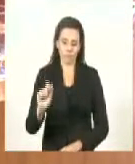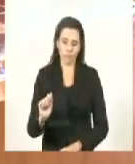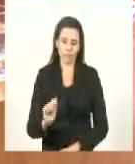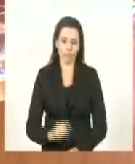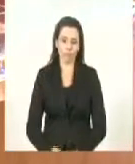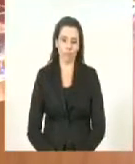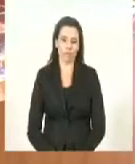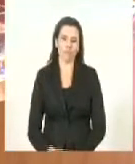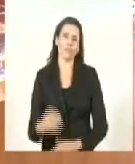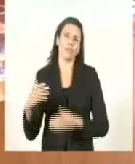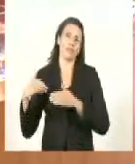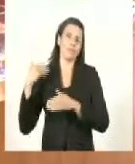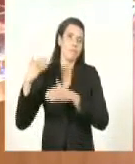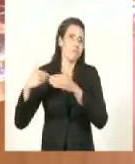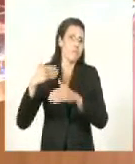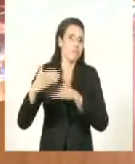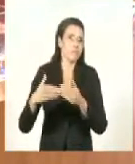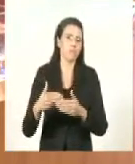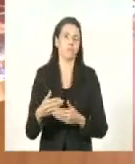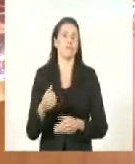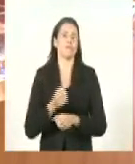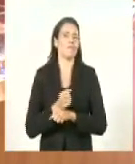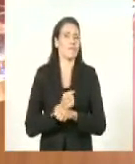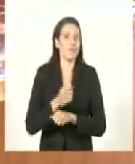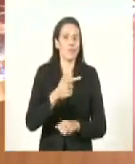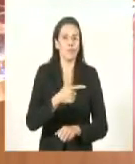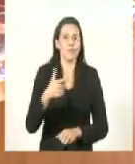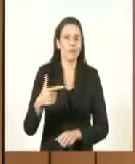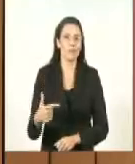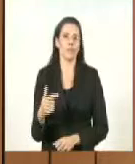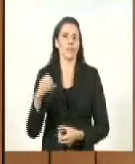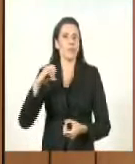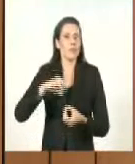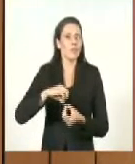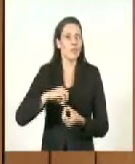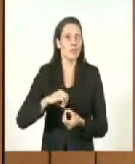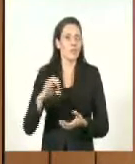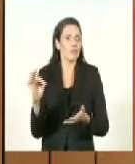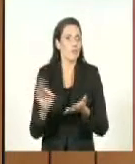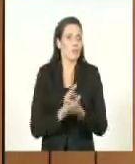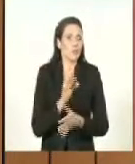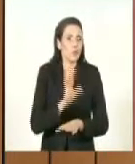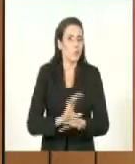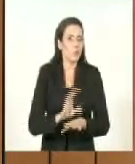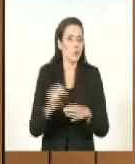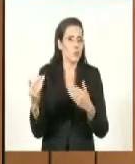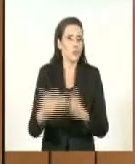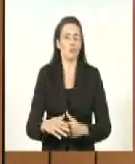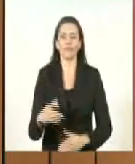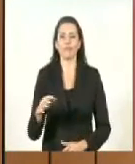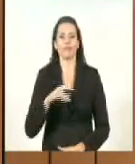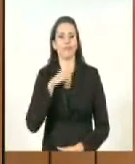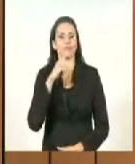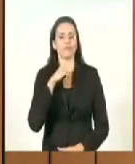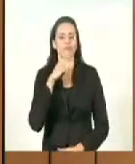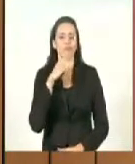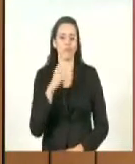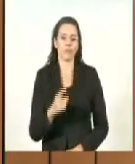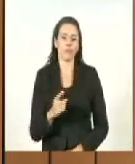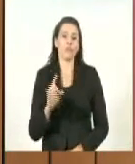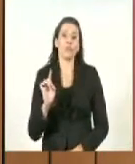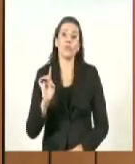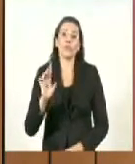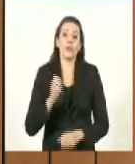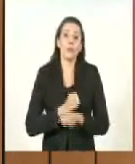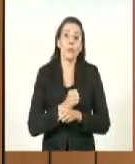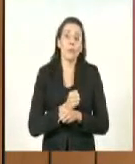o DETRAN do Maranhão não tinha realizado nenhum concurso público. E somente em 2011 é que teve o certame público